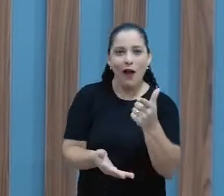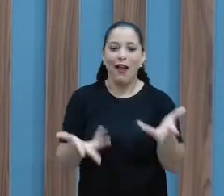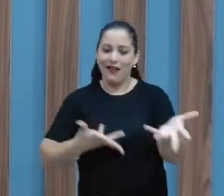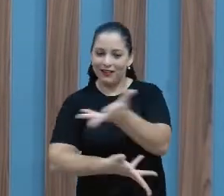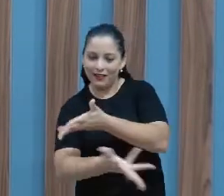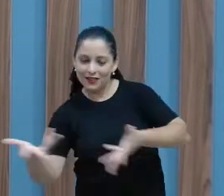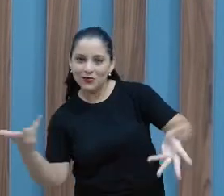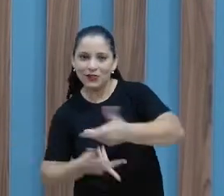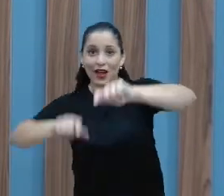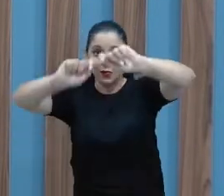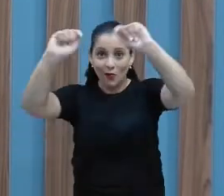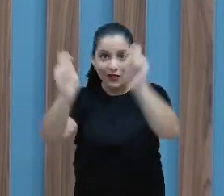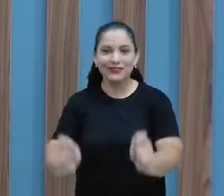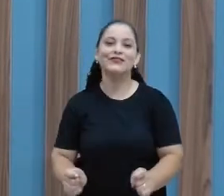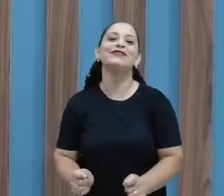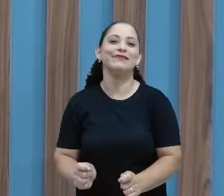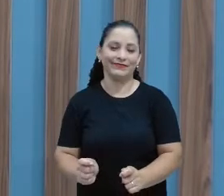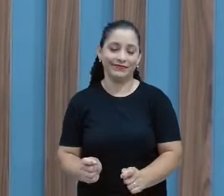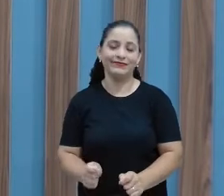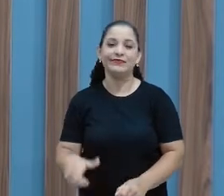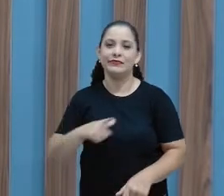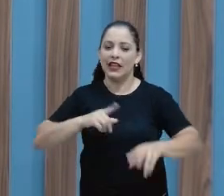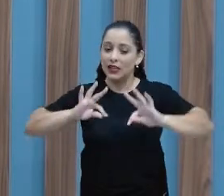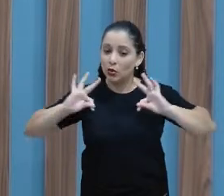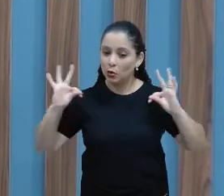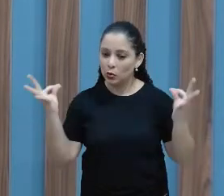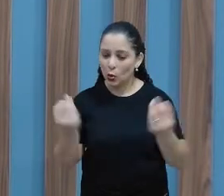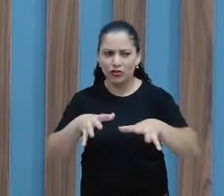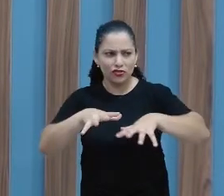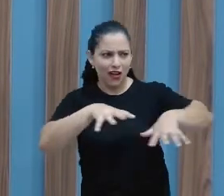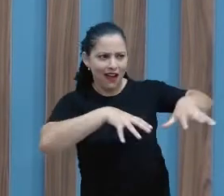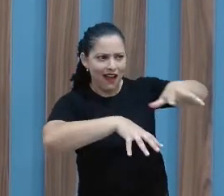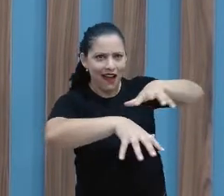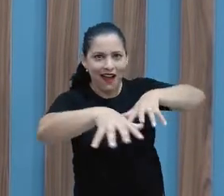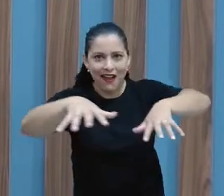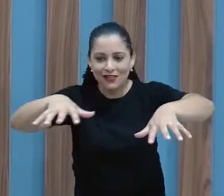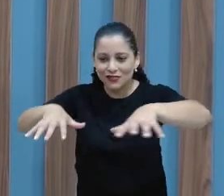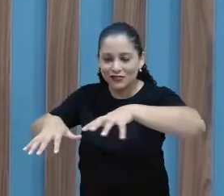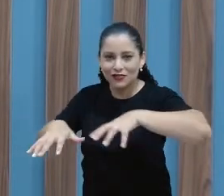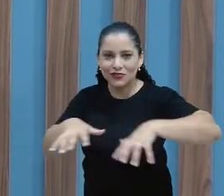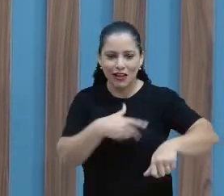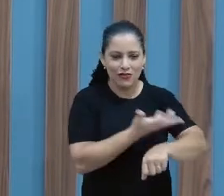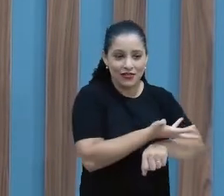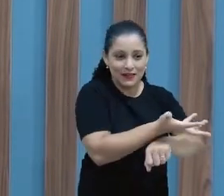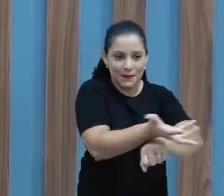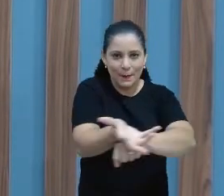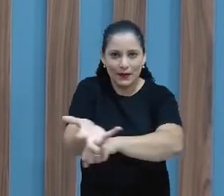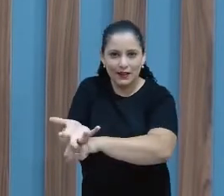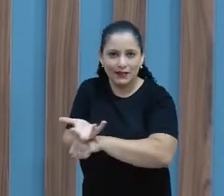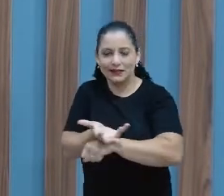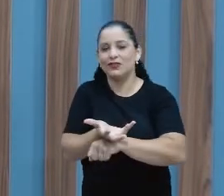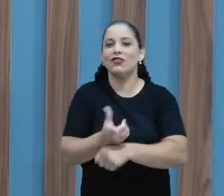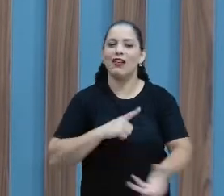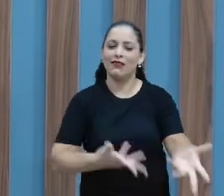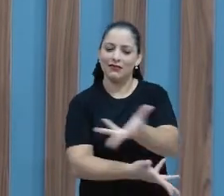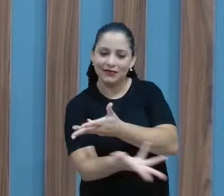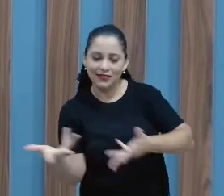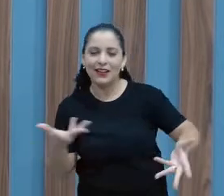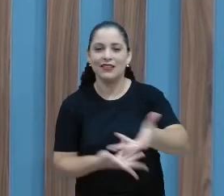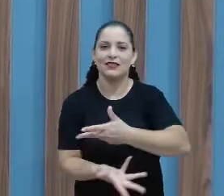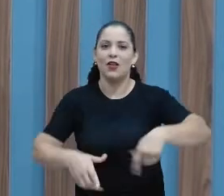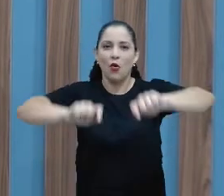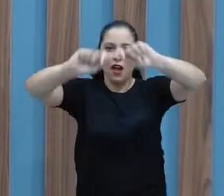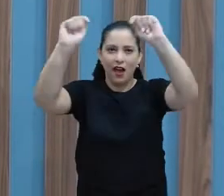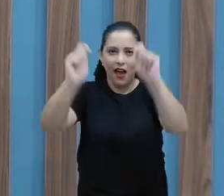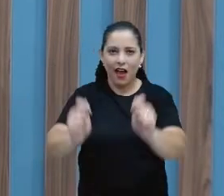engloba todas as áreas. E todas as áreas, elas conseguem se casar com a arte, seja a arte visual, seja